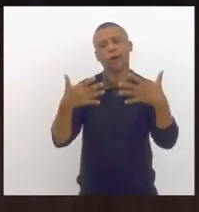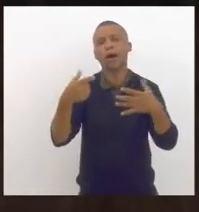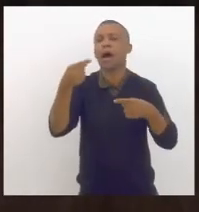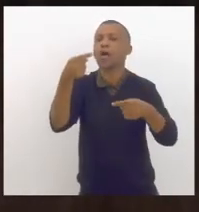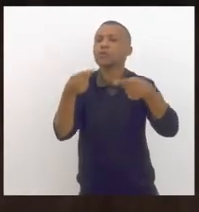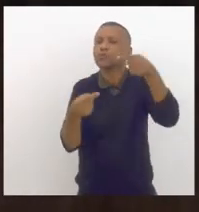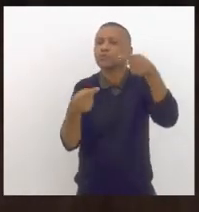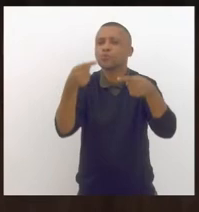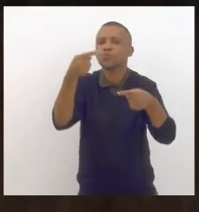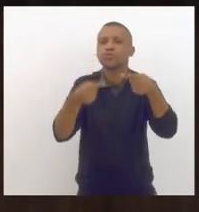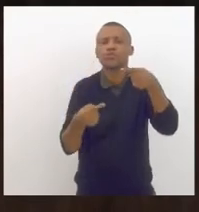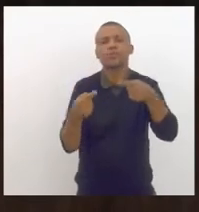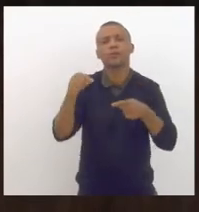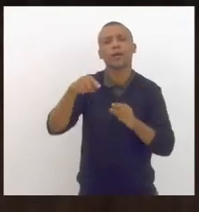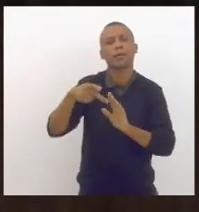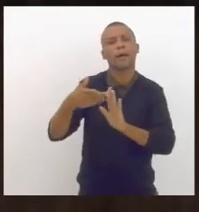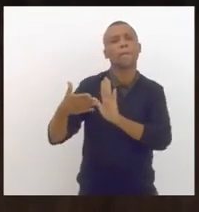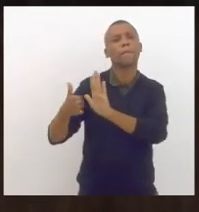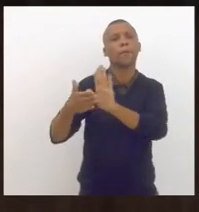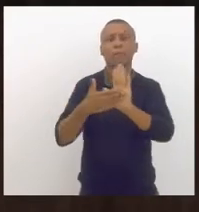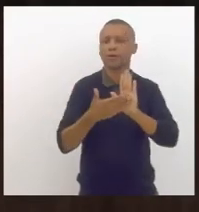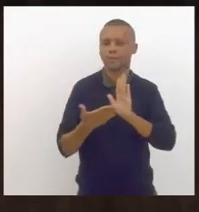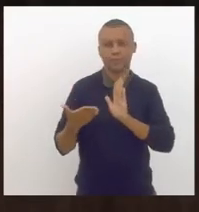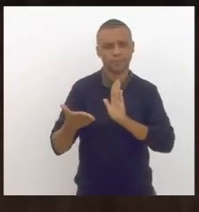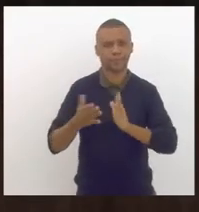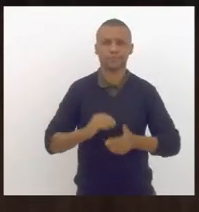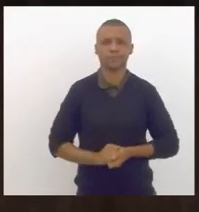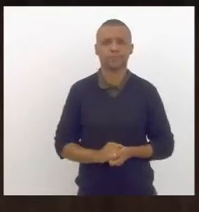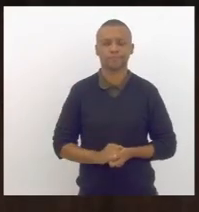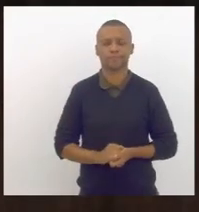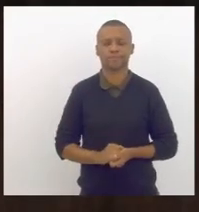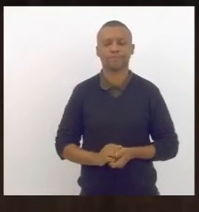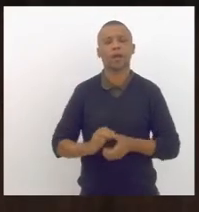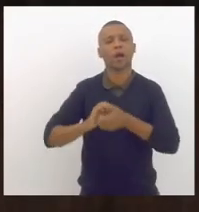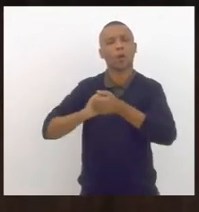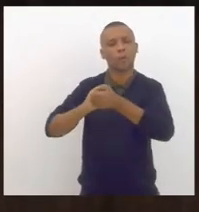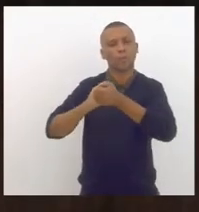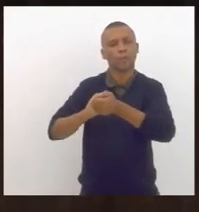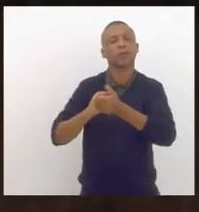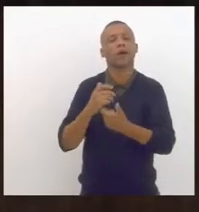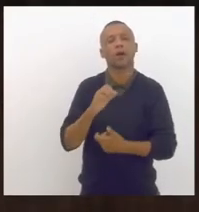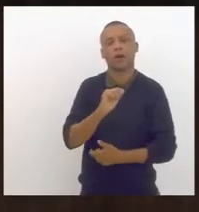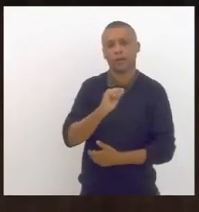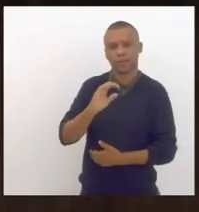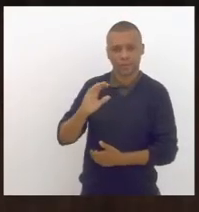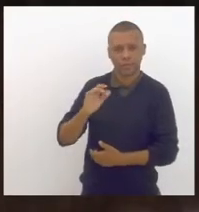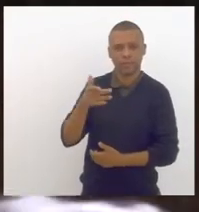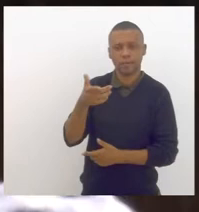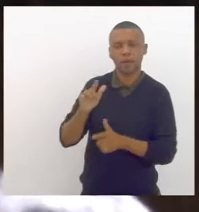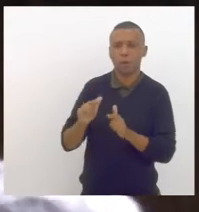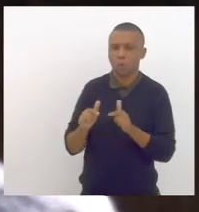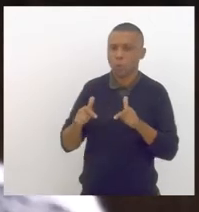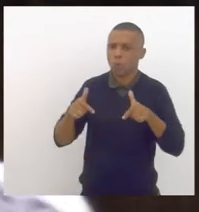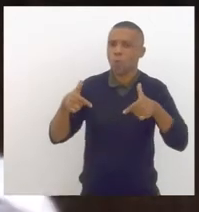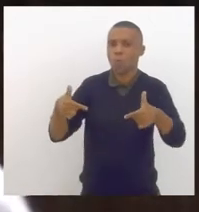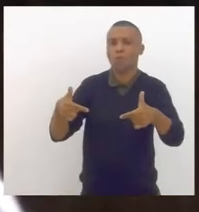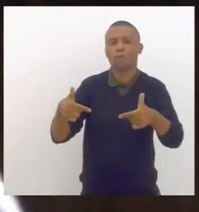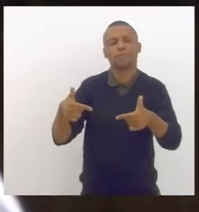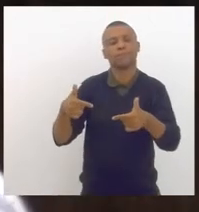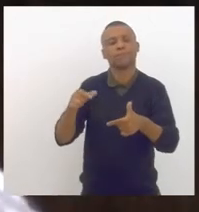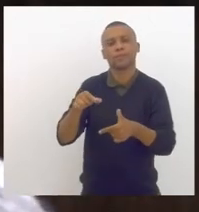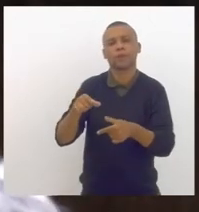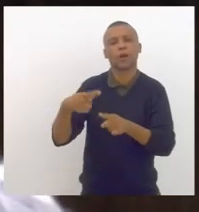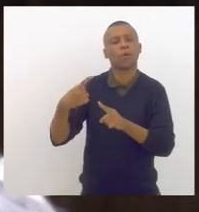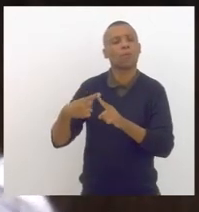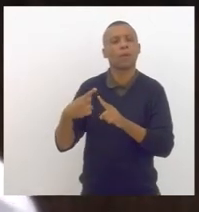discussão desta propositura. Cumprimentar o André pela iniciativa, porque realmente, de